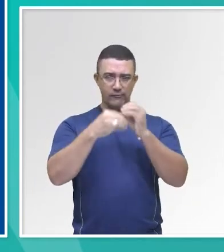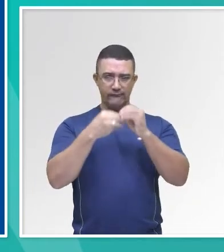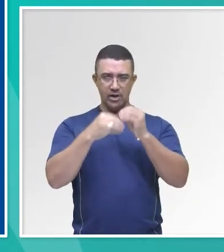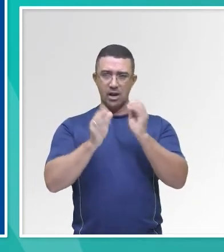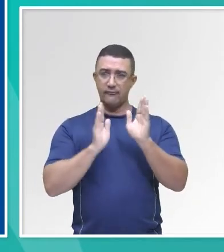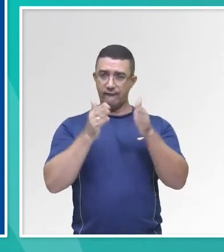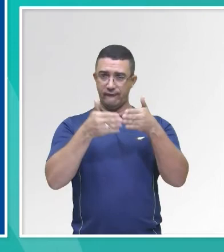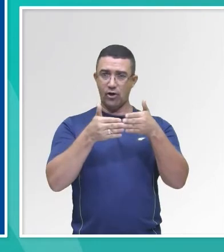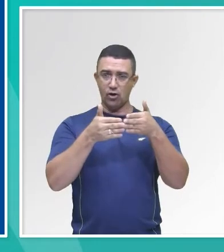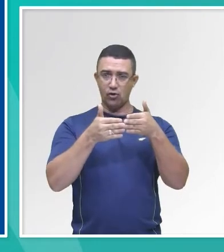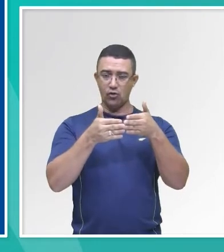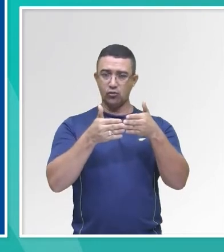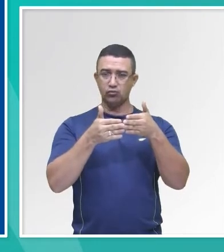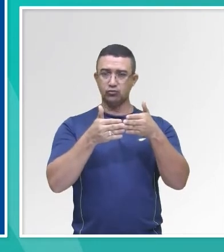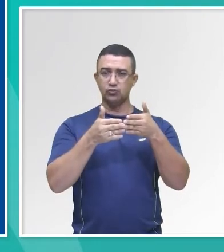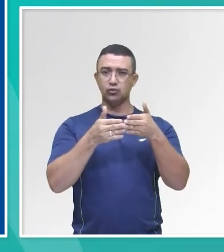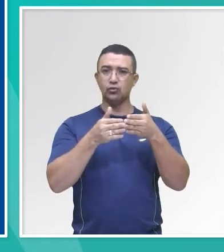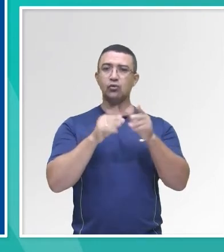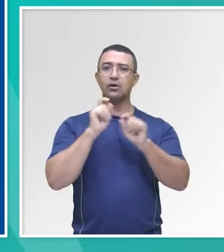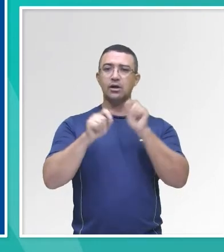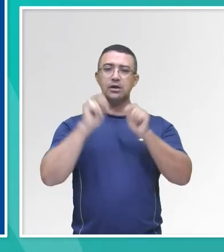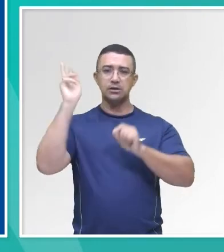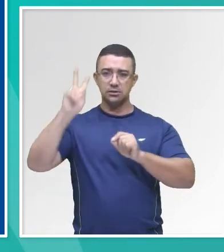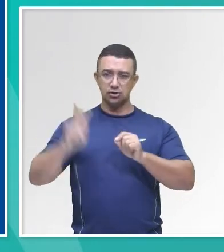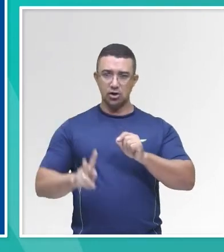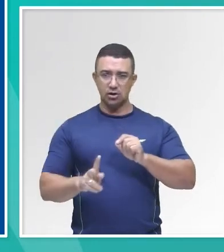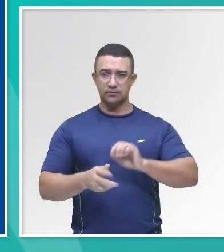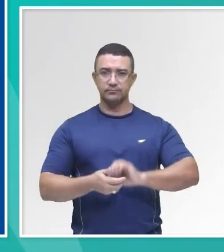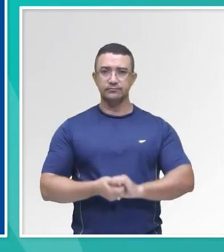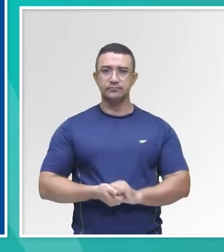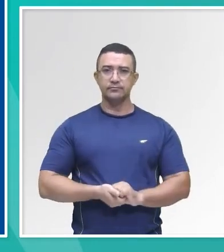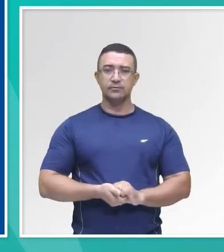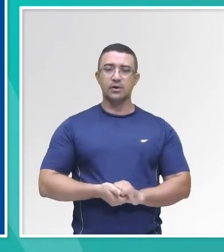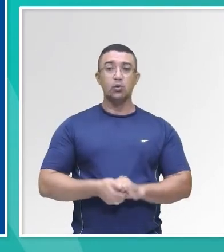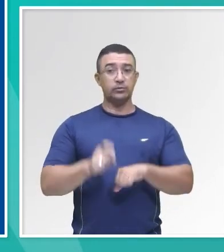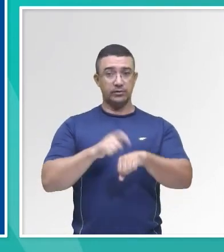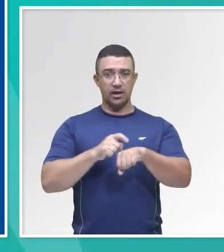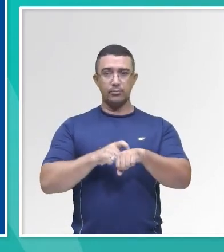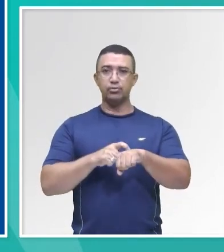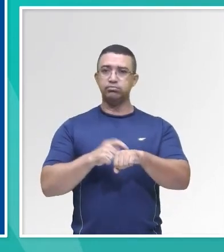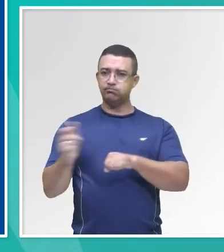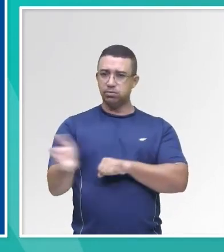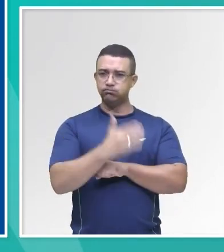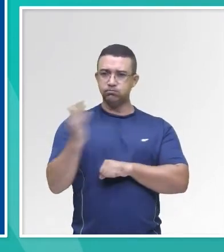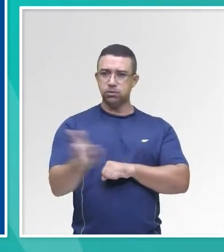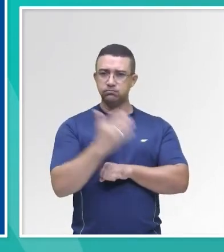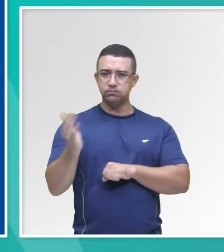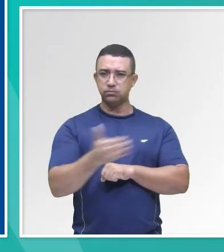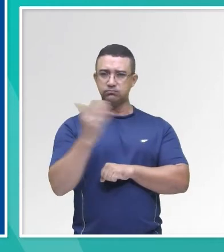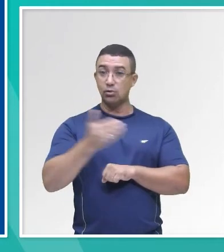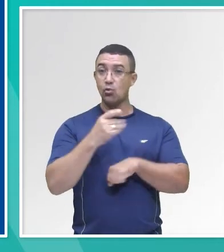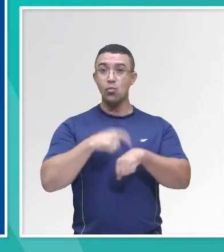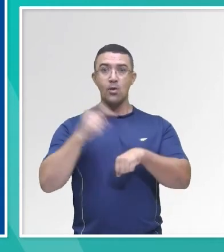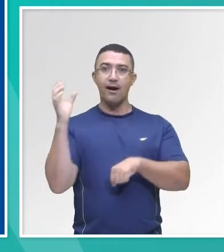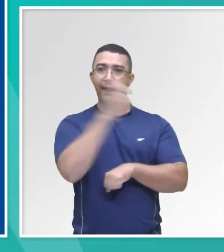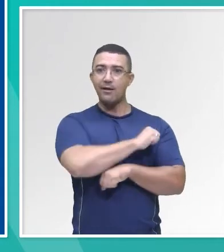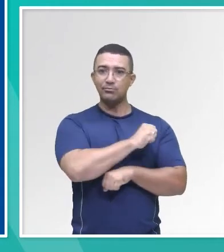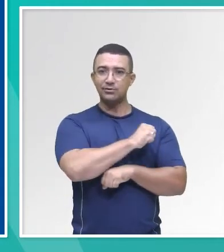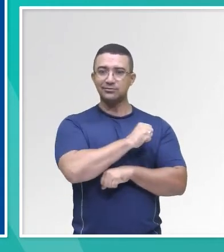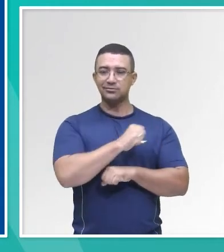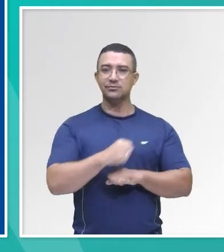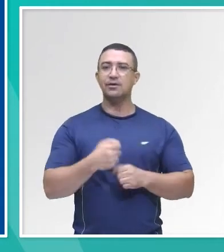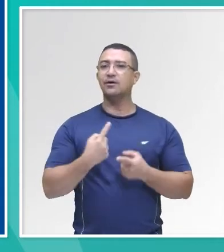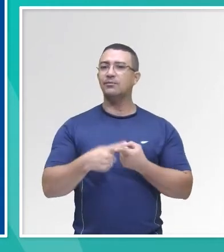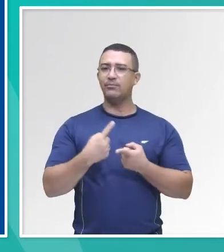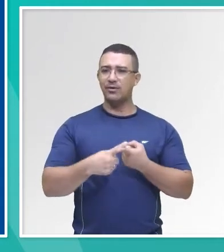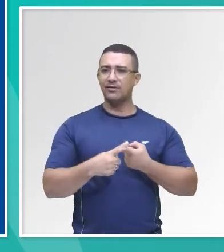nesse corte da vida, nessa história, ok? A passagem do tempo é mais rápida também, por quê? Porque justamente